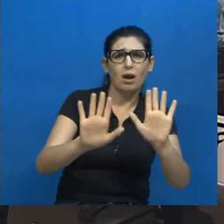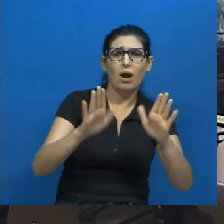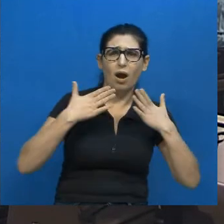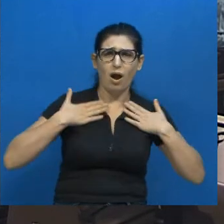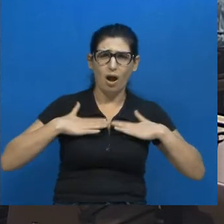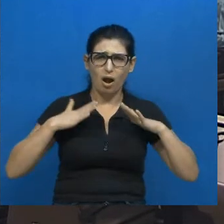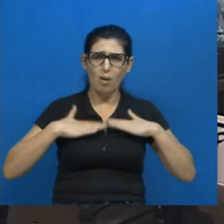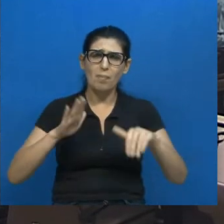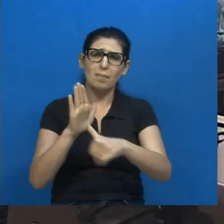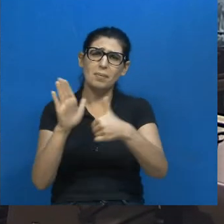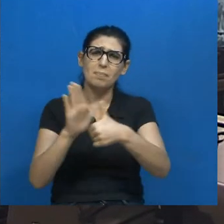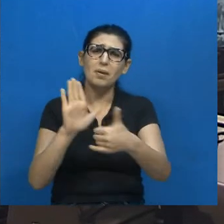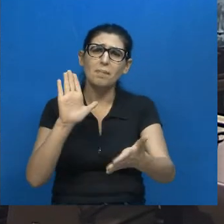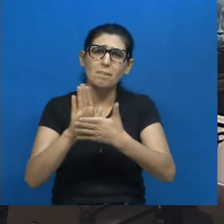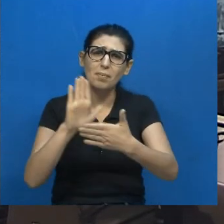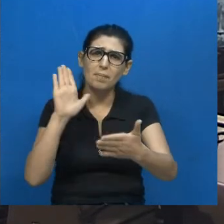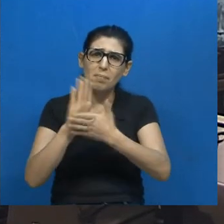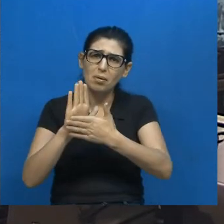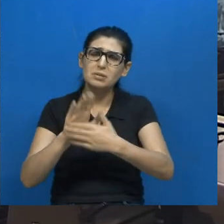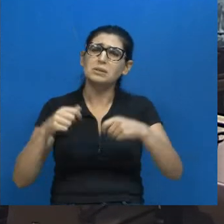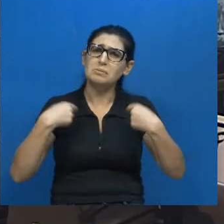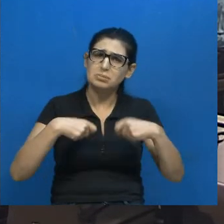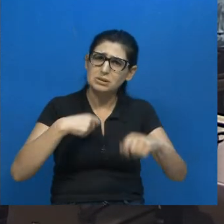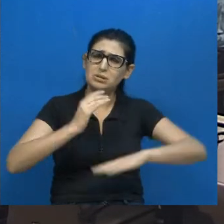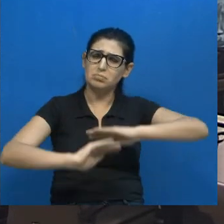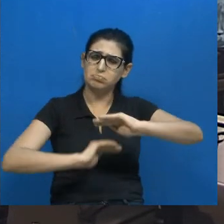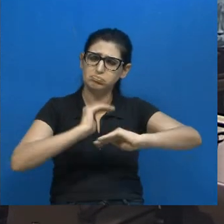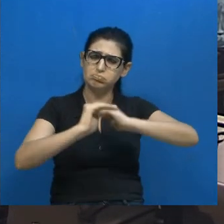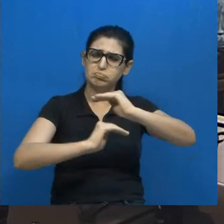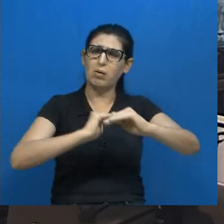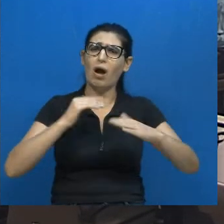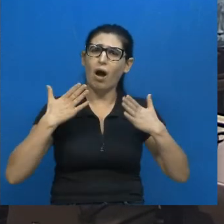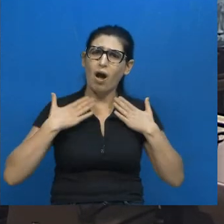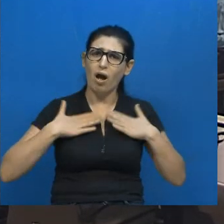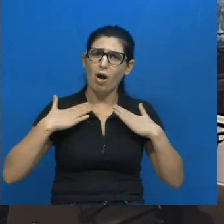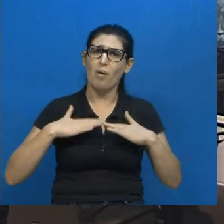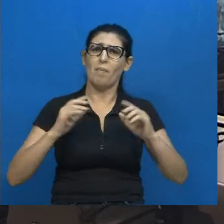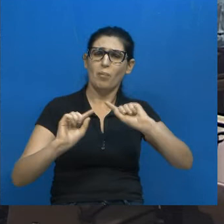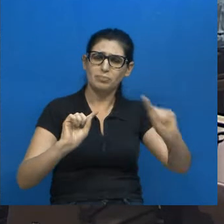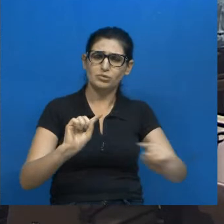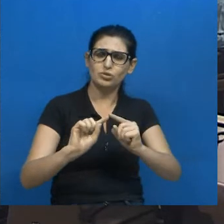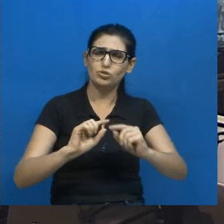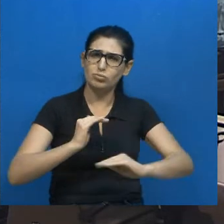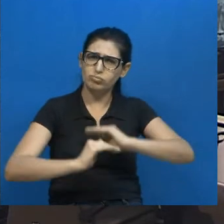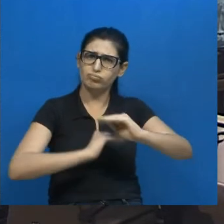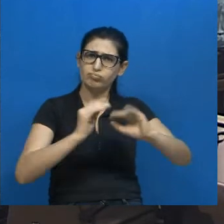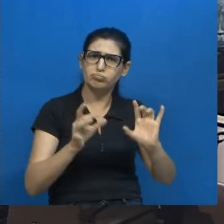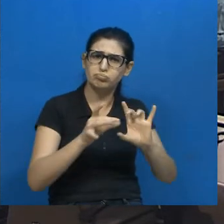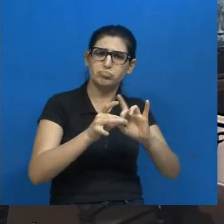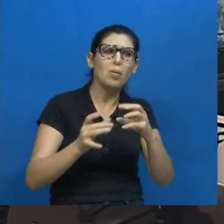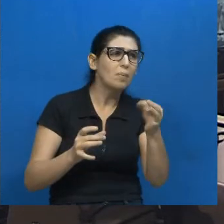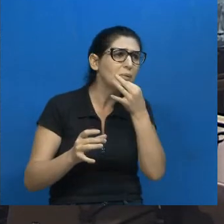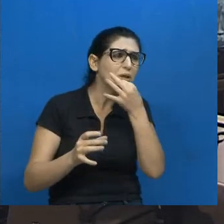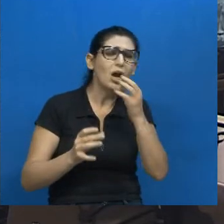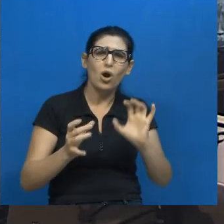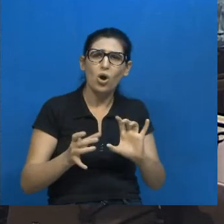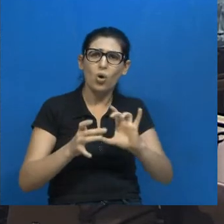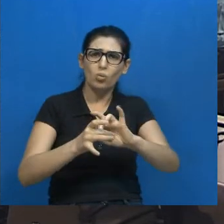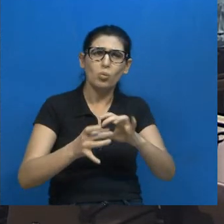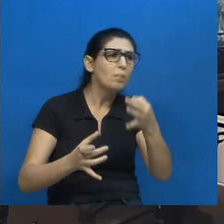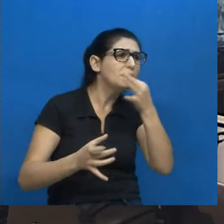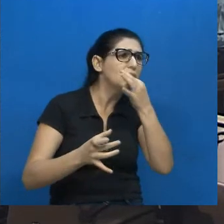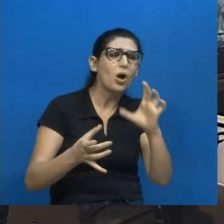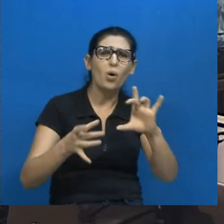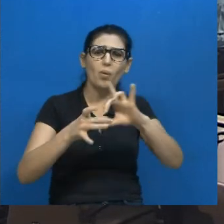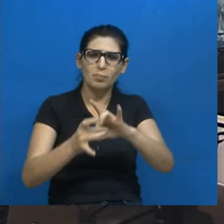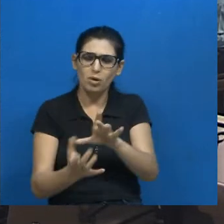Nós precisamos, em conjunto, construir essa melhoria. Esse é o objetivo aqui hoje. E por isso, eu estou aqui,